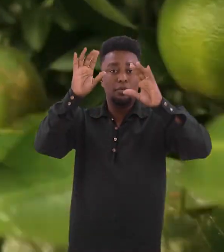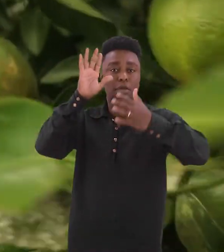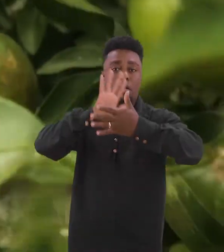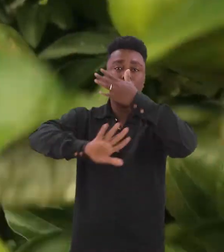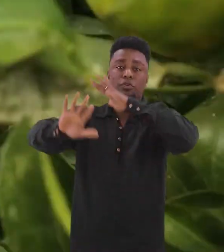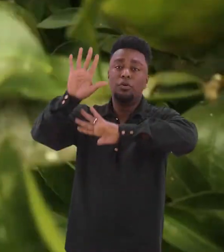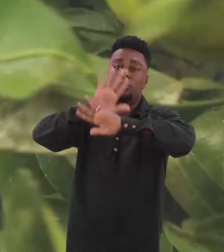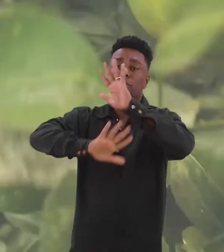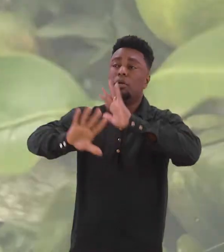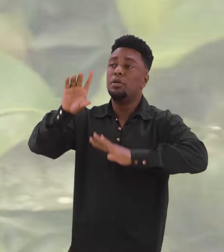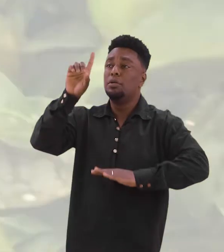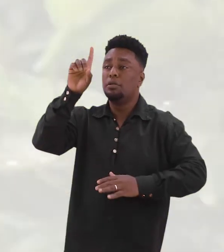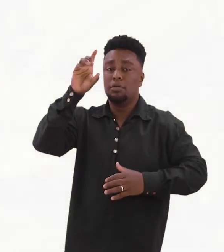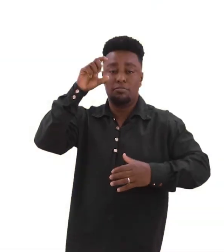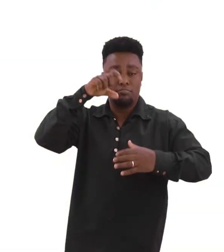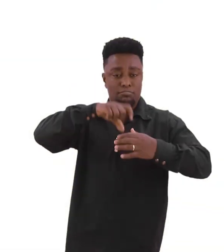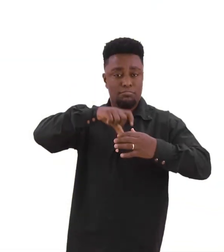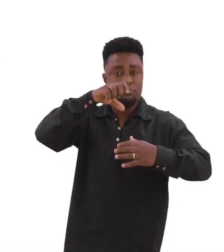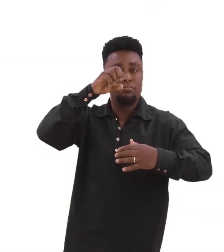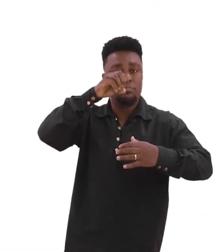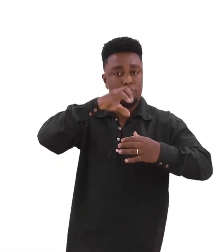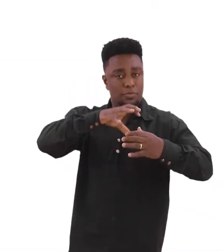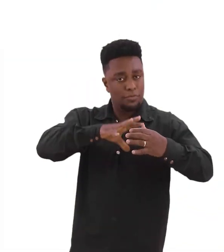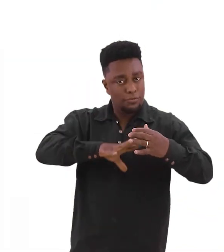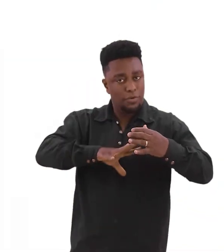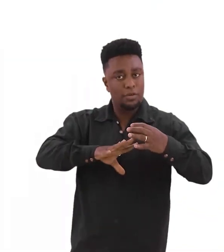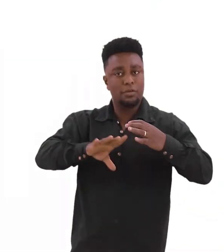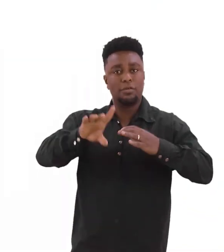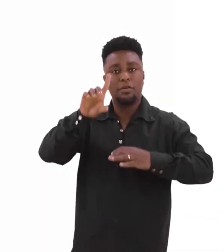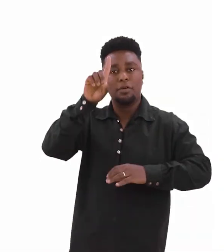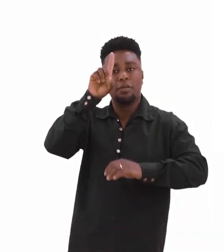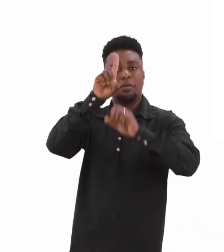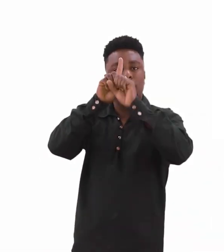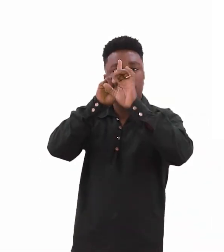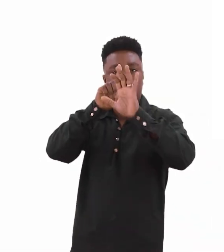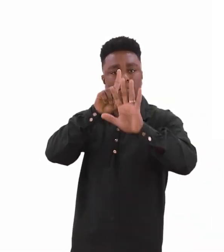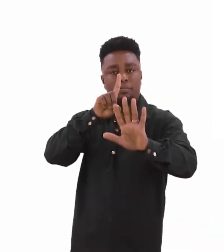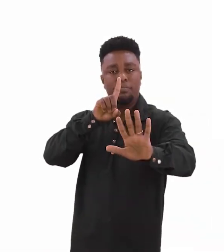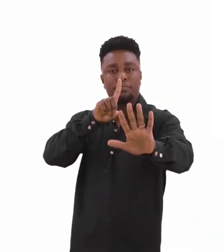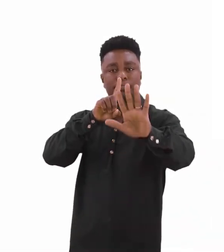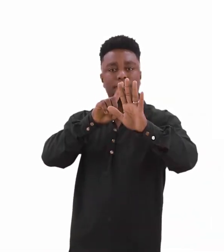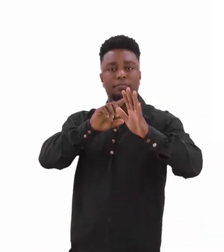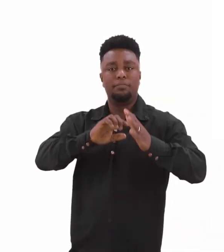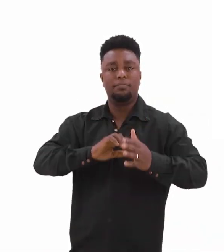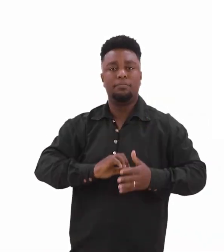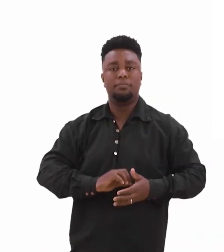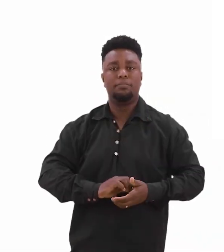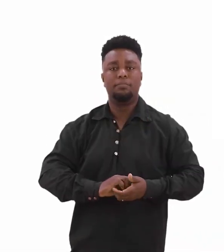adoração através dos dízimos e das ofertas. Que Deus os abençoe.